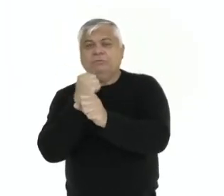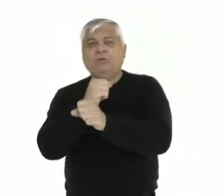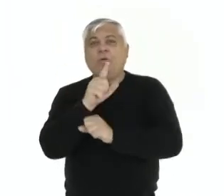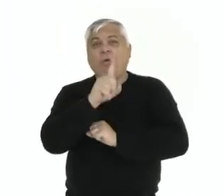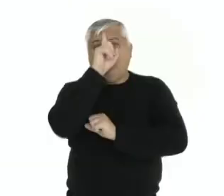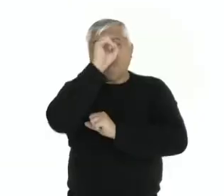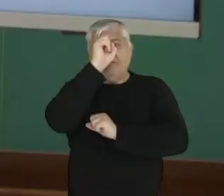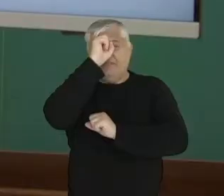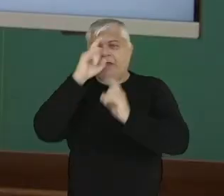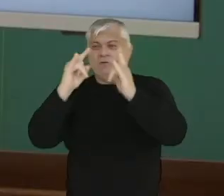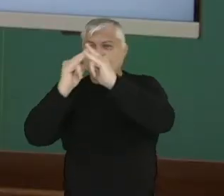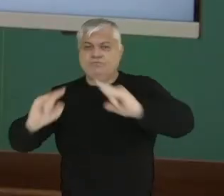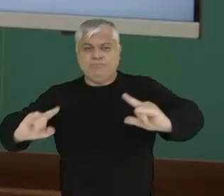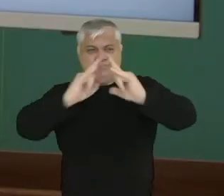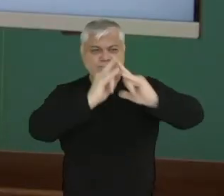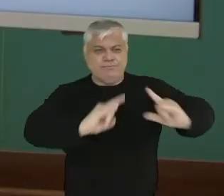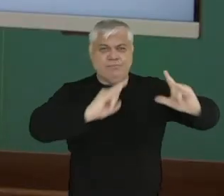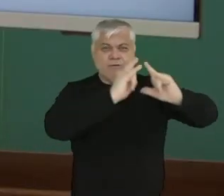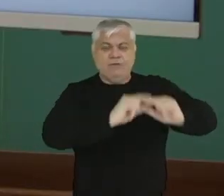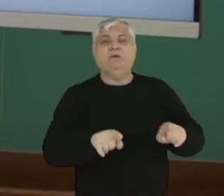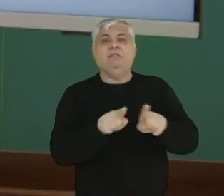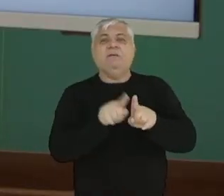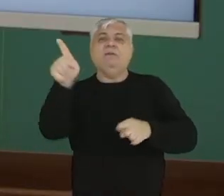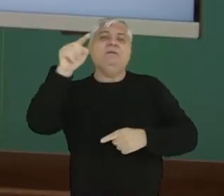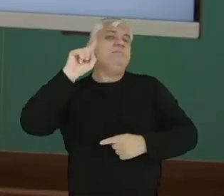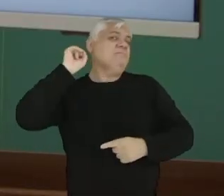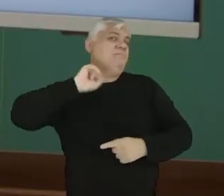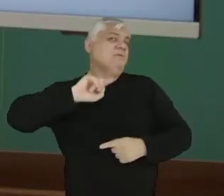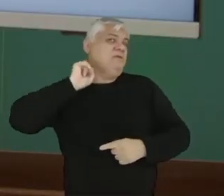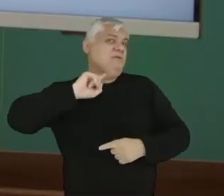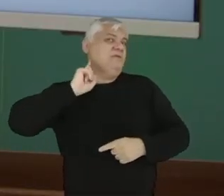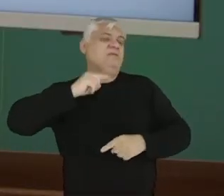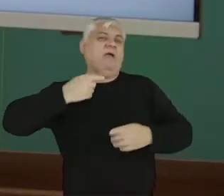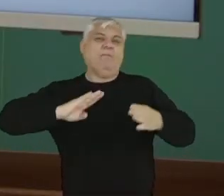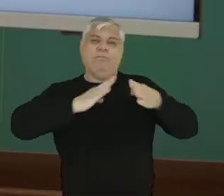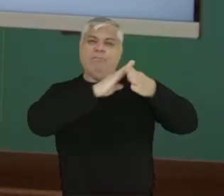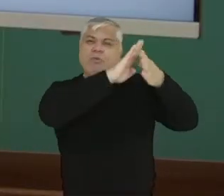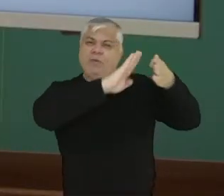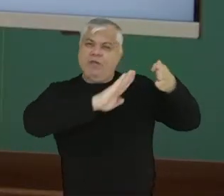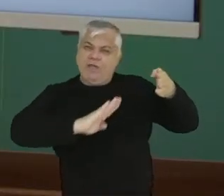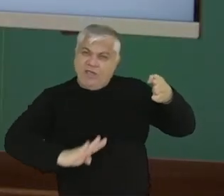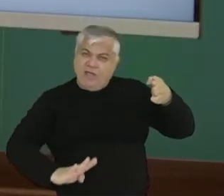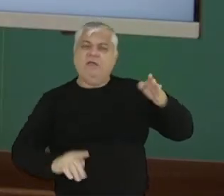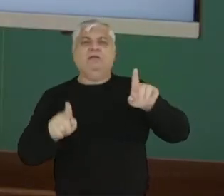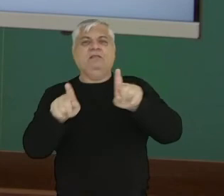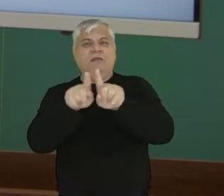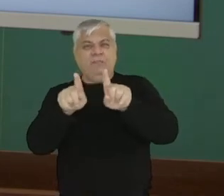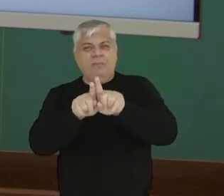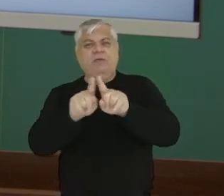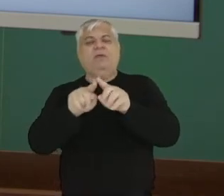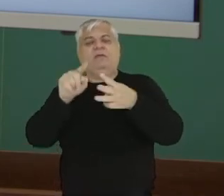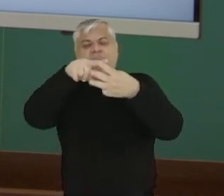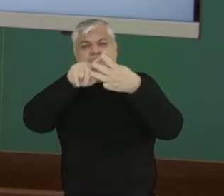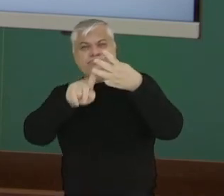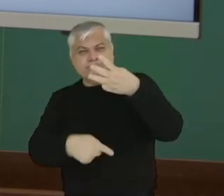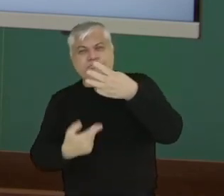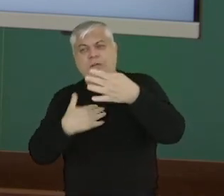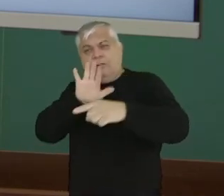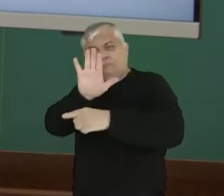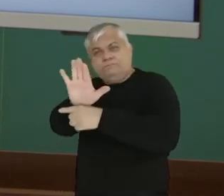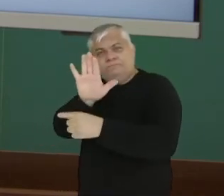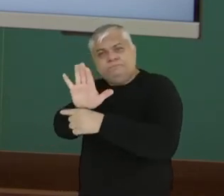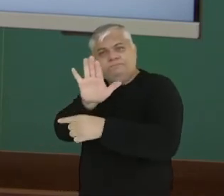Recentemente, né, na tragédia de Brumadinho, em que as Forças Armadas do Brasil também atuaram